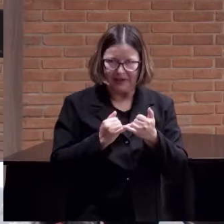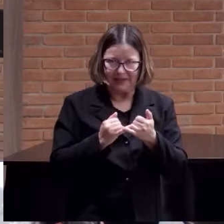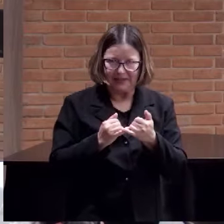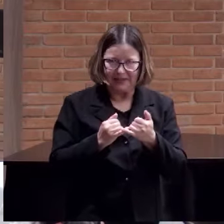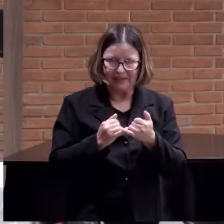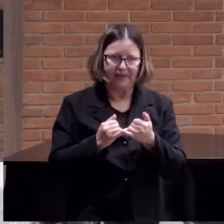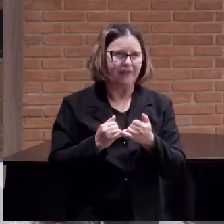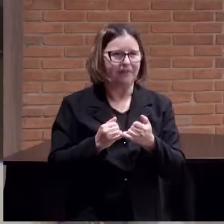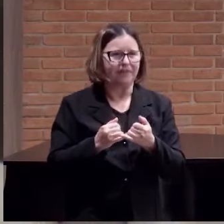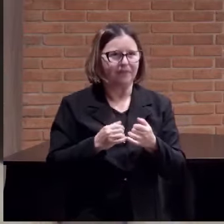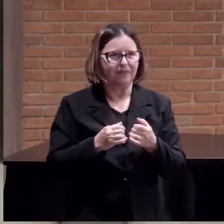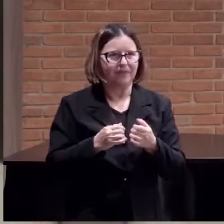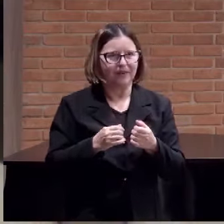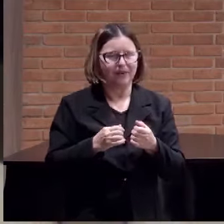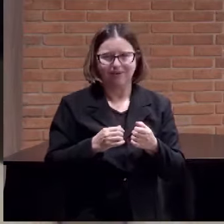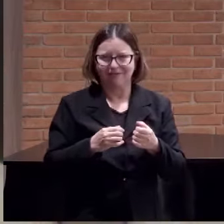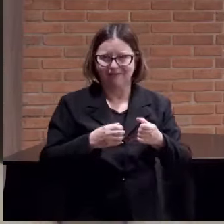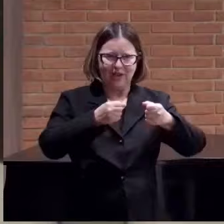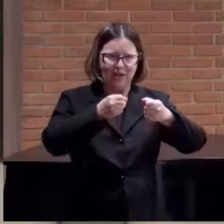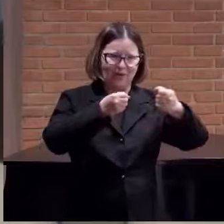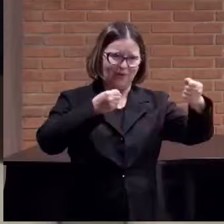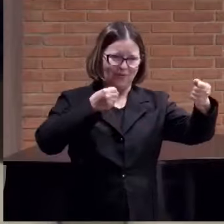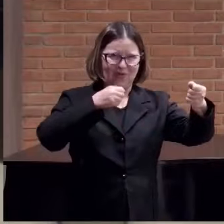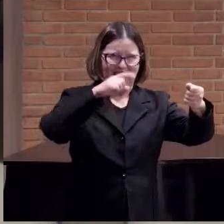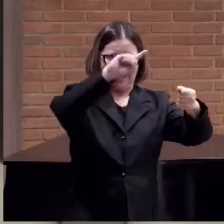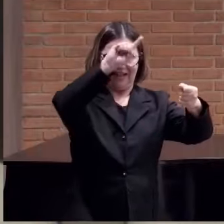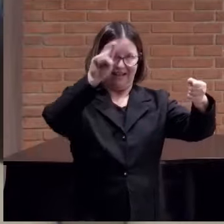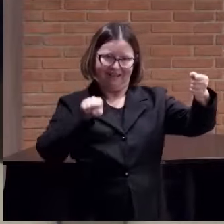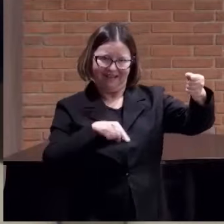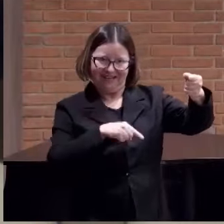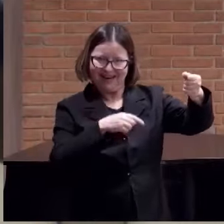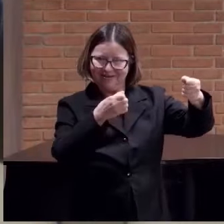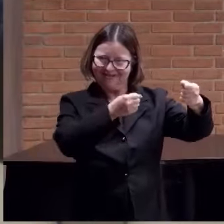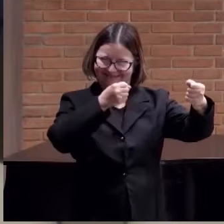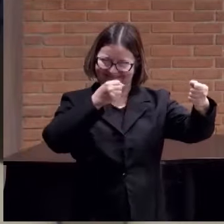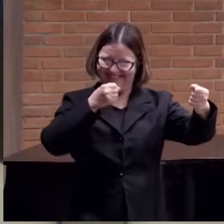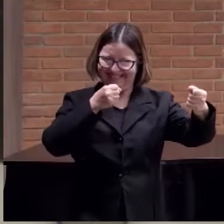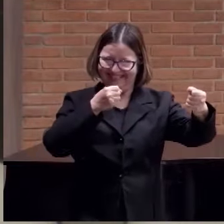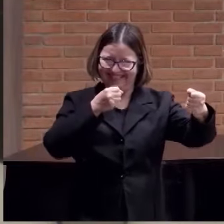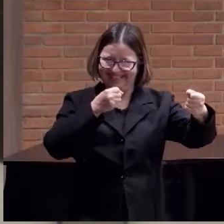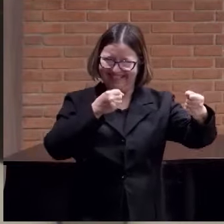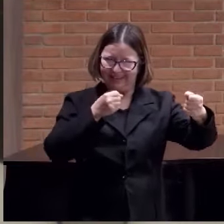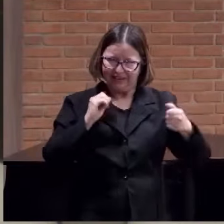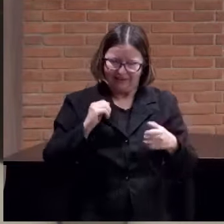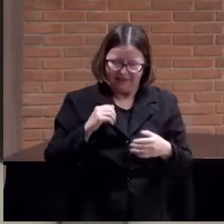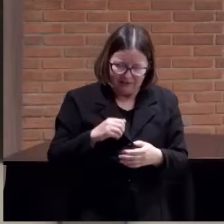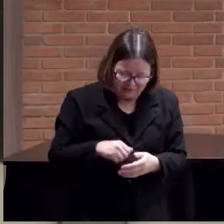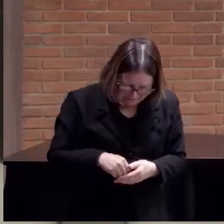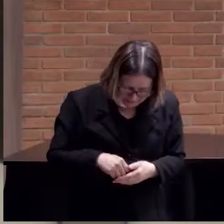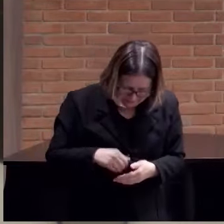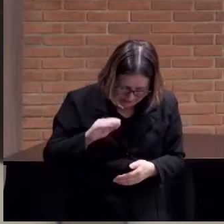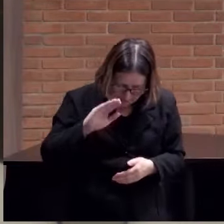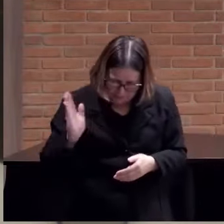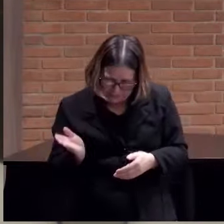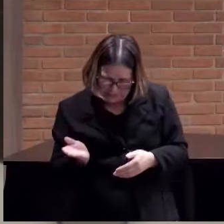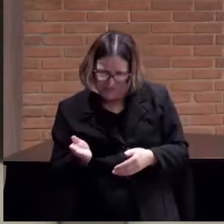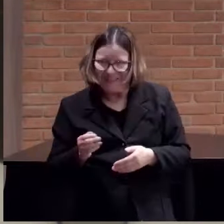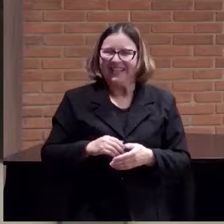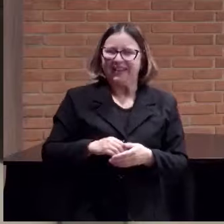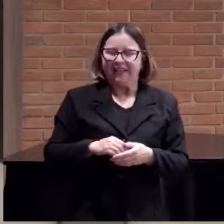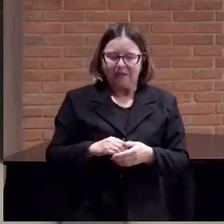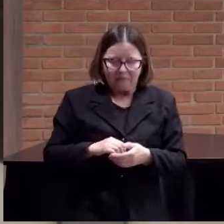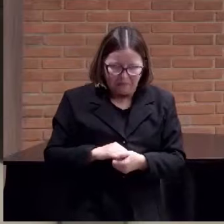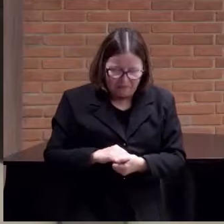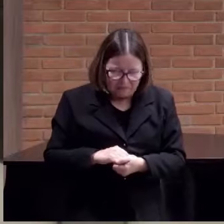troço o arco, de arco e flecha, né, que fica puxado assim, curvadinho para